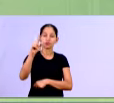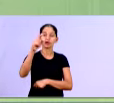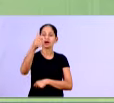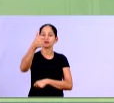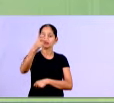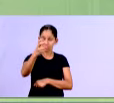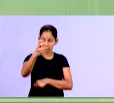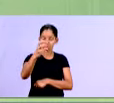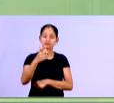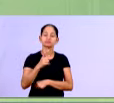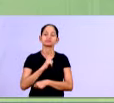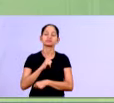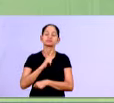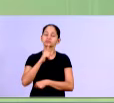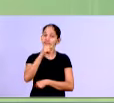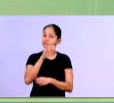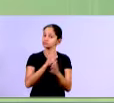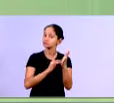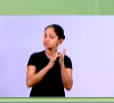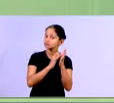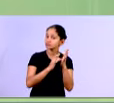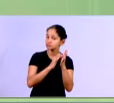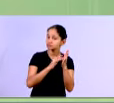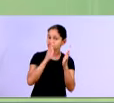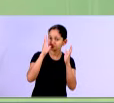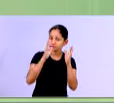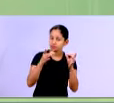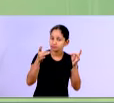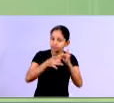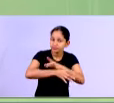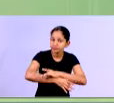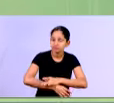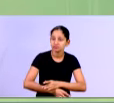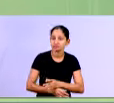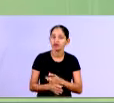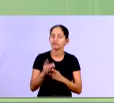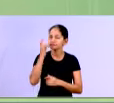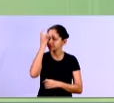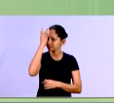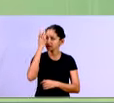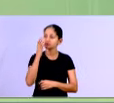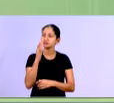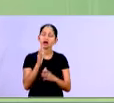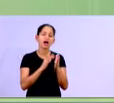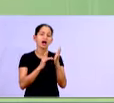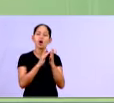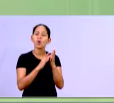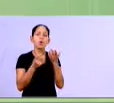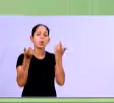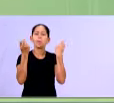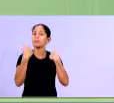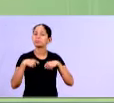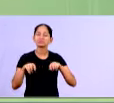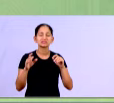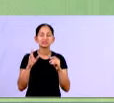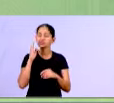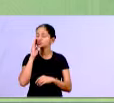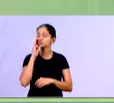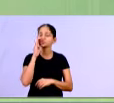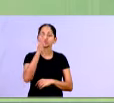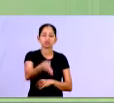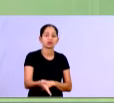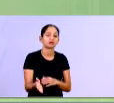Vou anotar aqui. 1,15 Na calculadora você não precisa nem anotar. Você multiplica